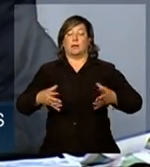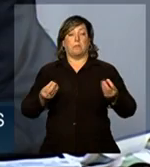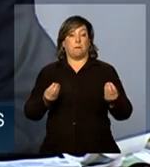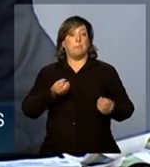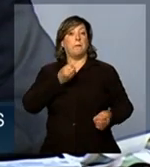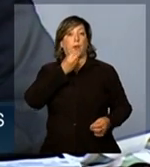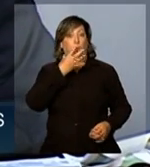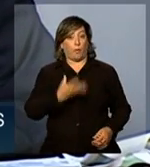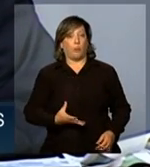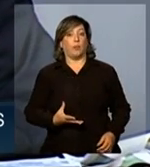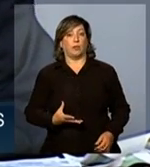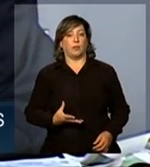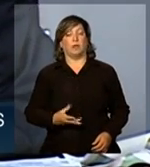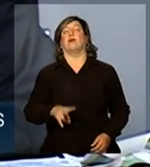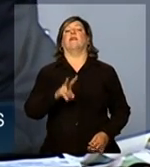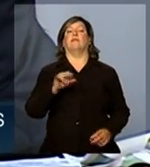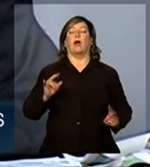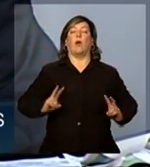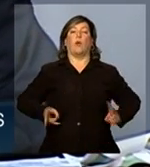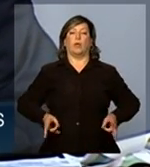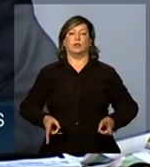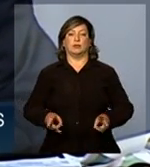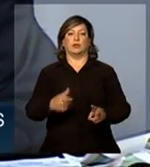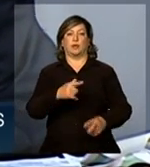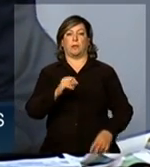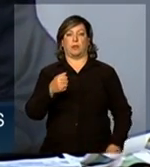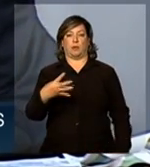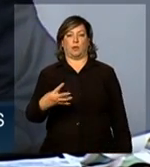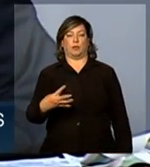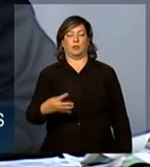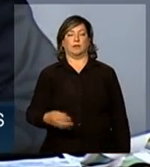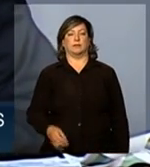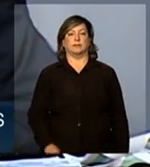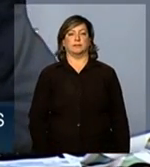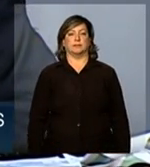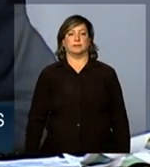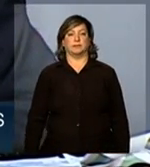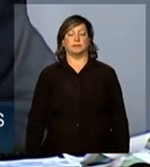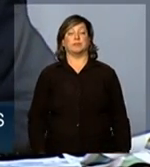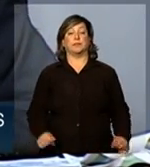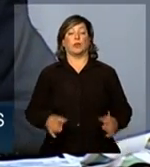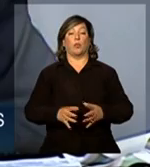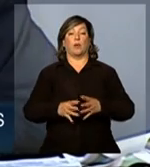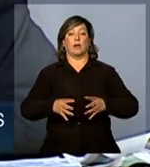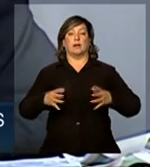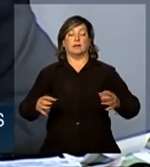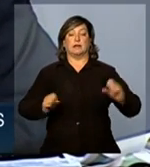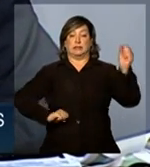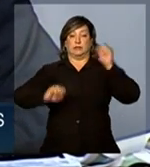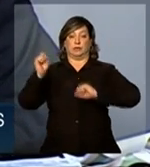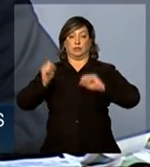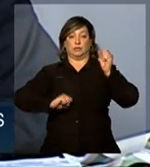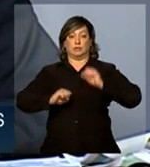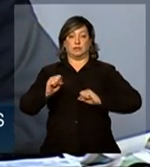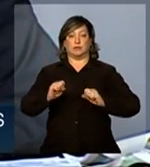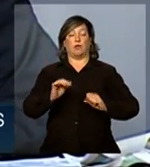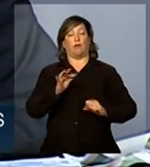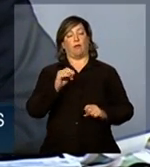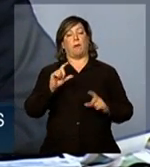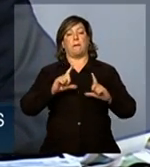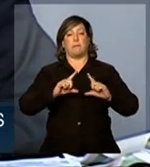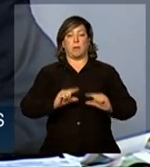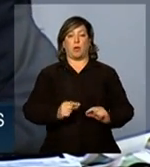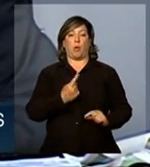bom e que vai continuar em 2014. O crescimento da indústria foi menor,